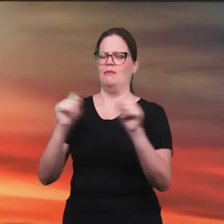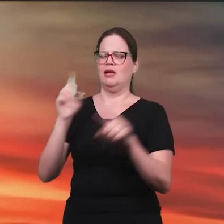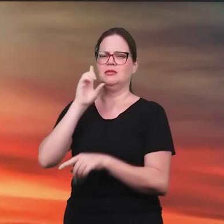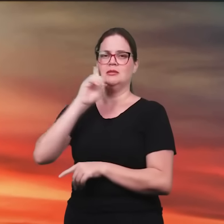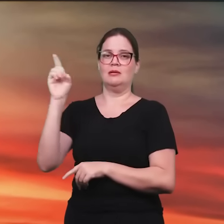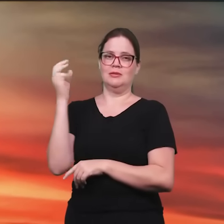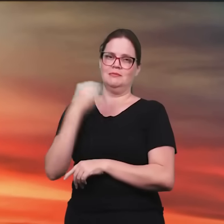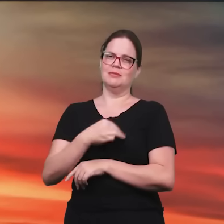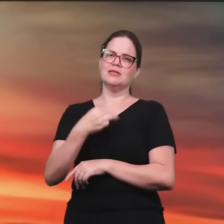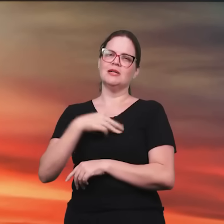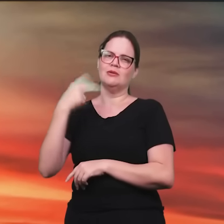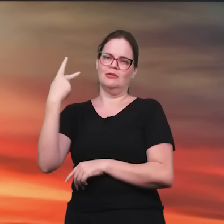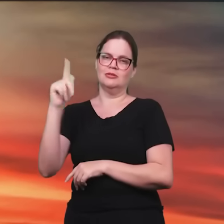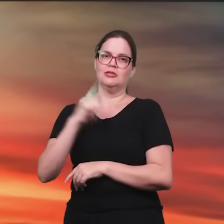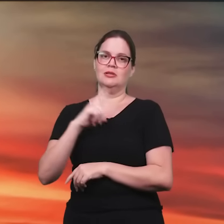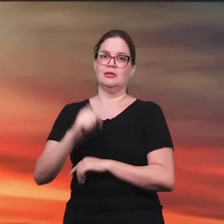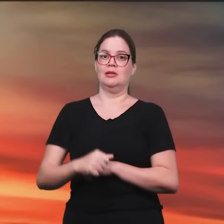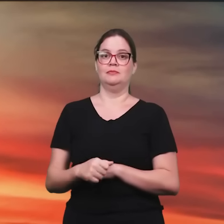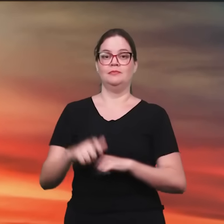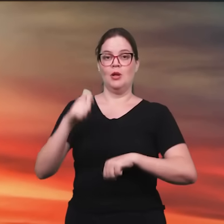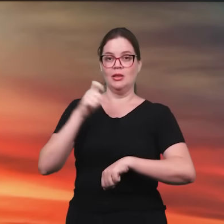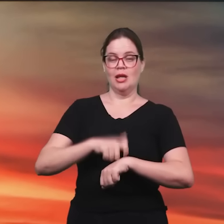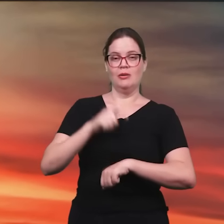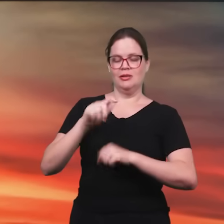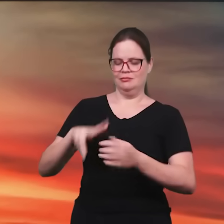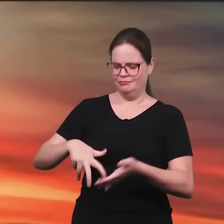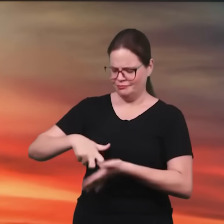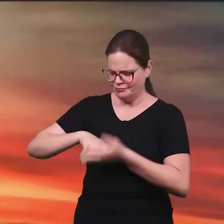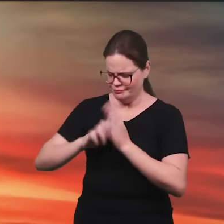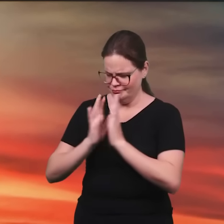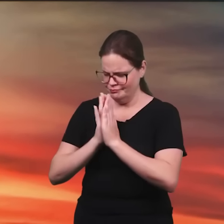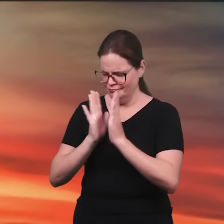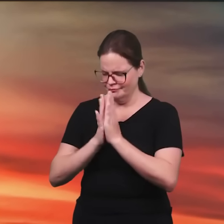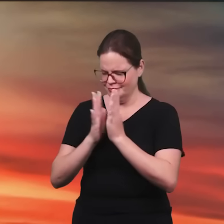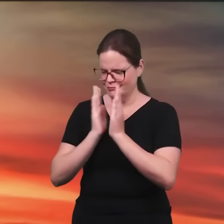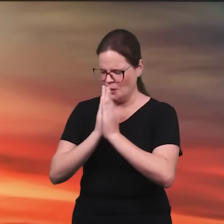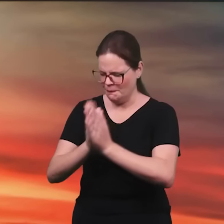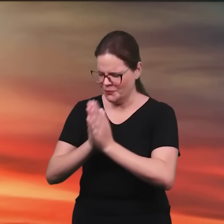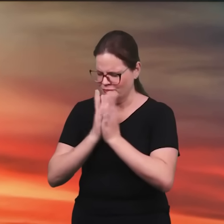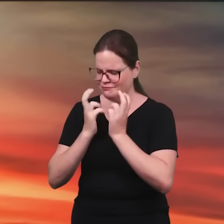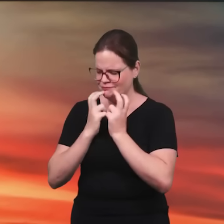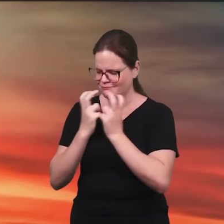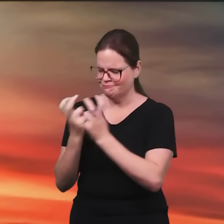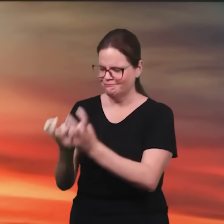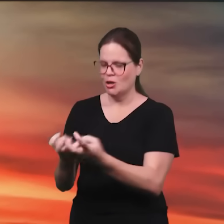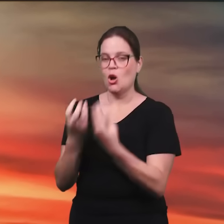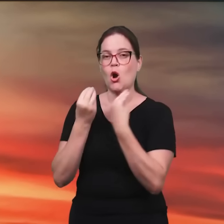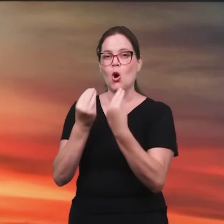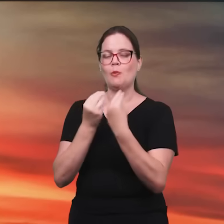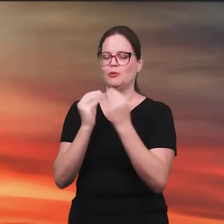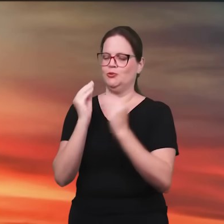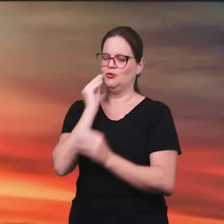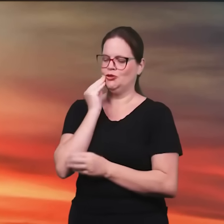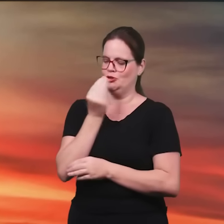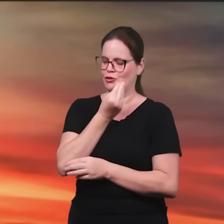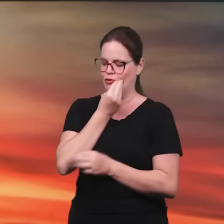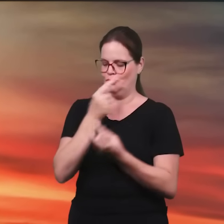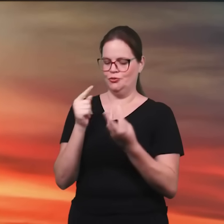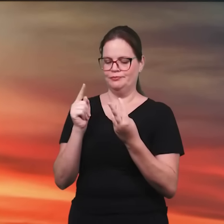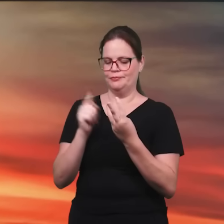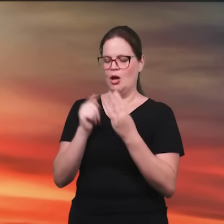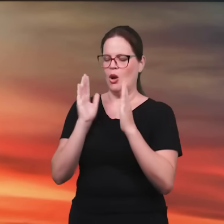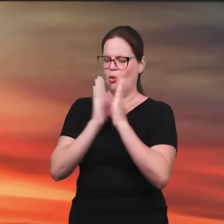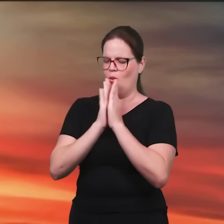mas é a misericórdia de Deus. Então, quando ele ora, ele suplica, ele roga ao Senhor, ele vai com jejum, com